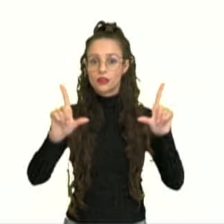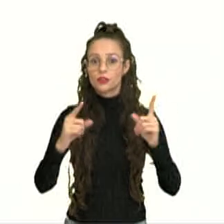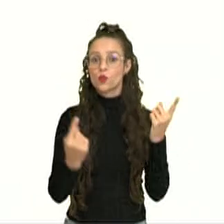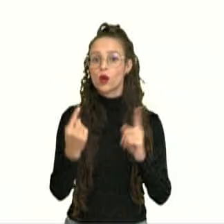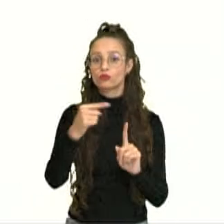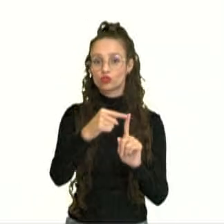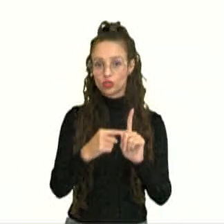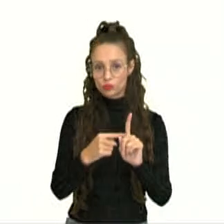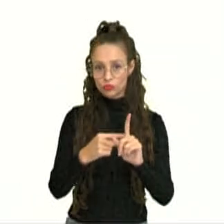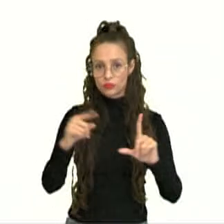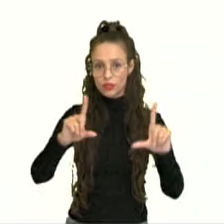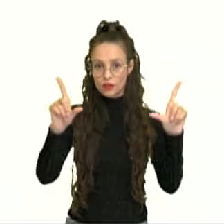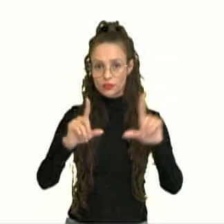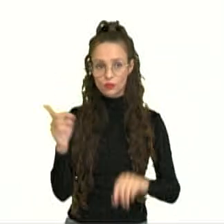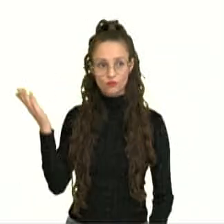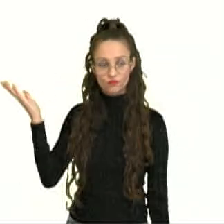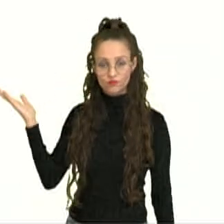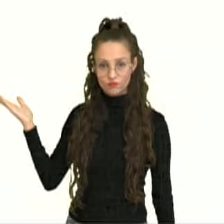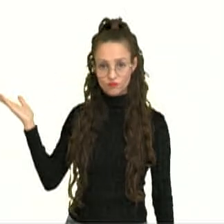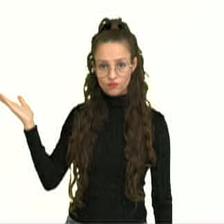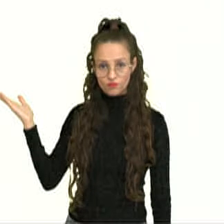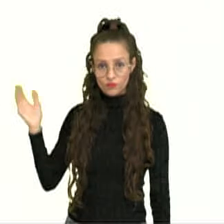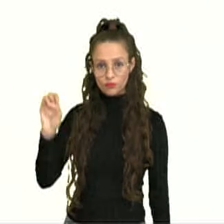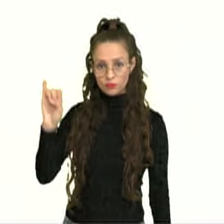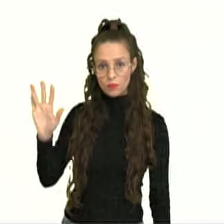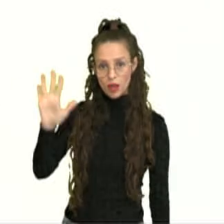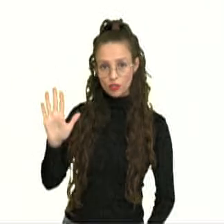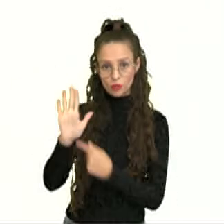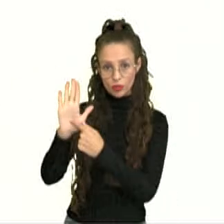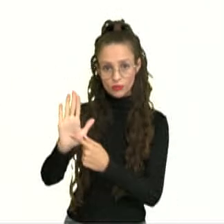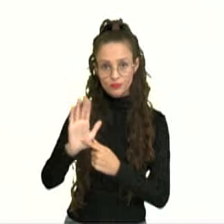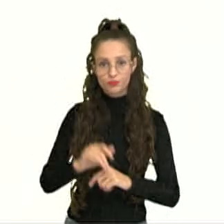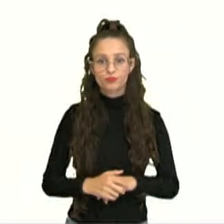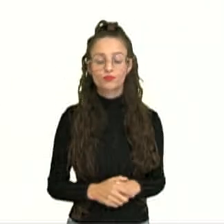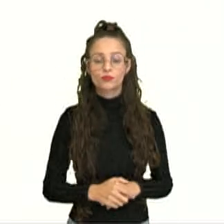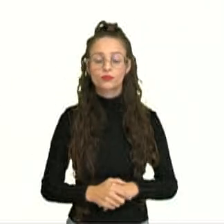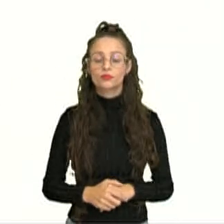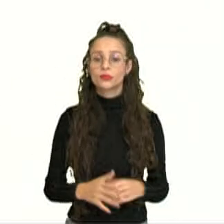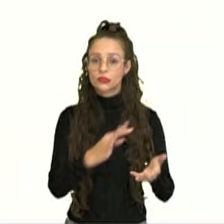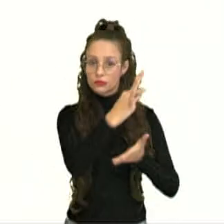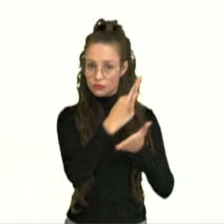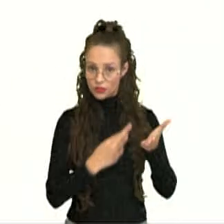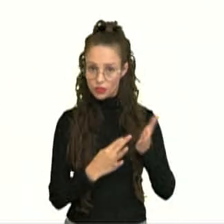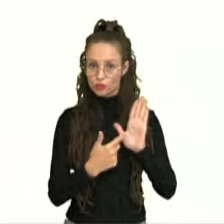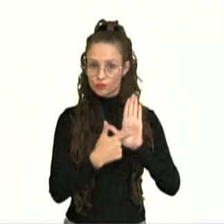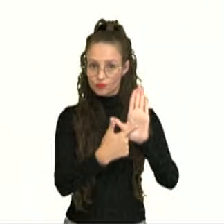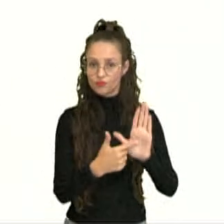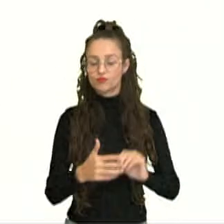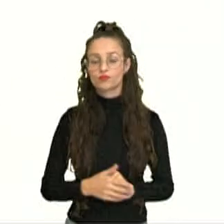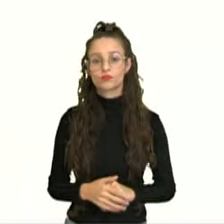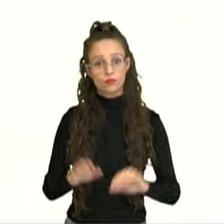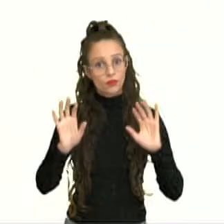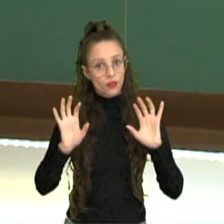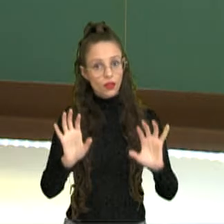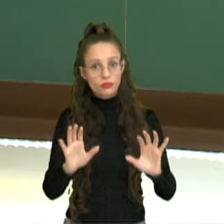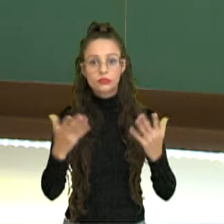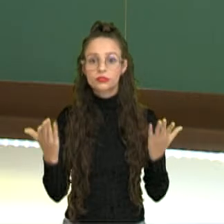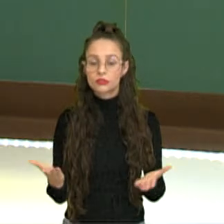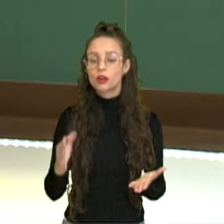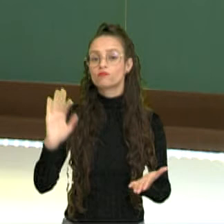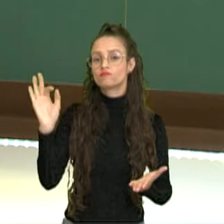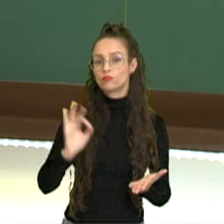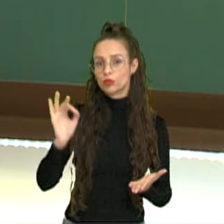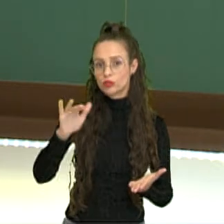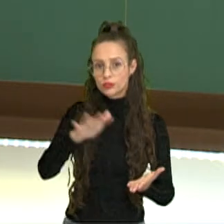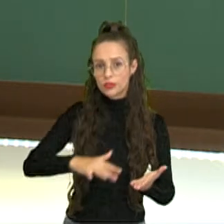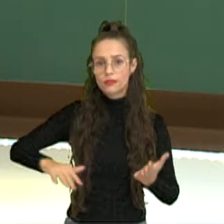tipo de televisão. Está aqui, na imagem. Agora o texto. Dessa forma, a parcela de